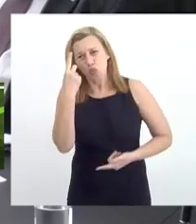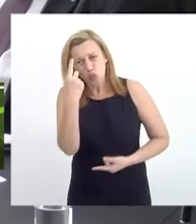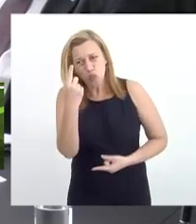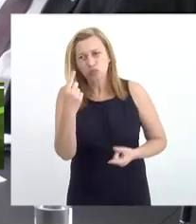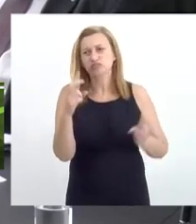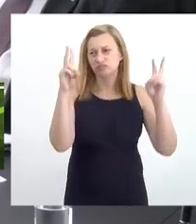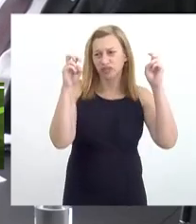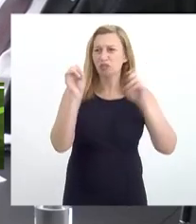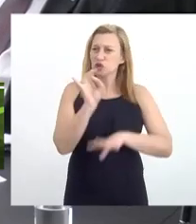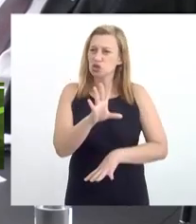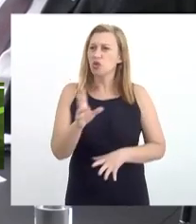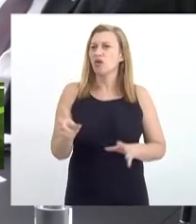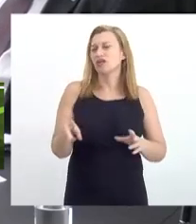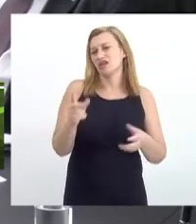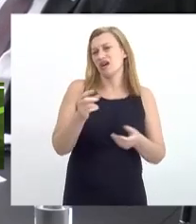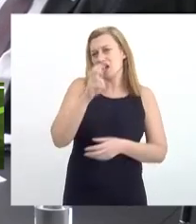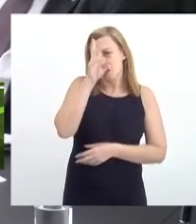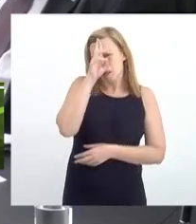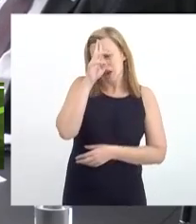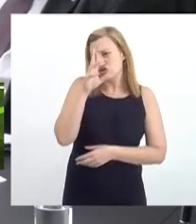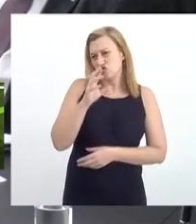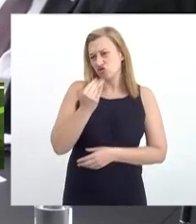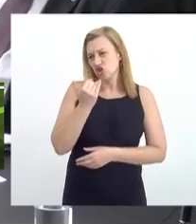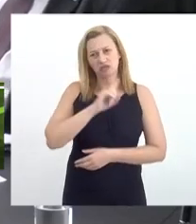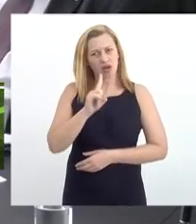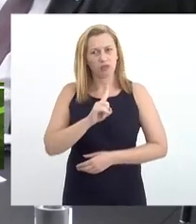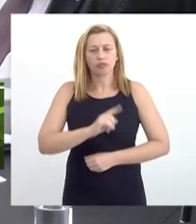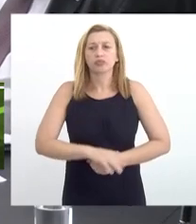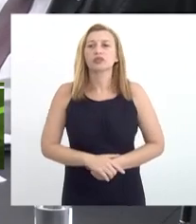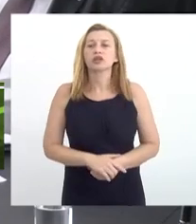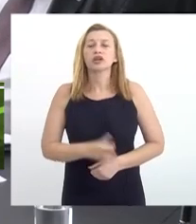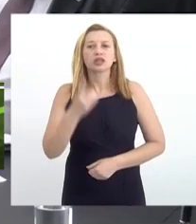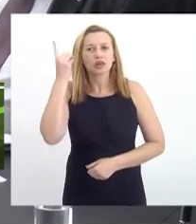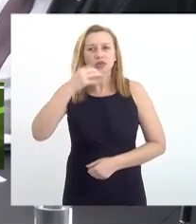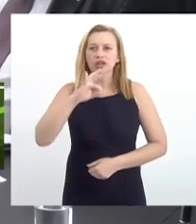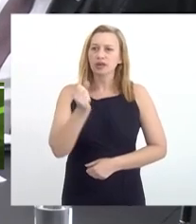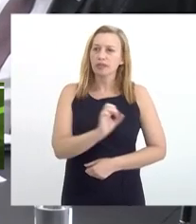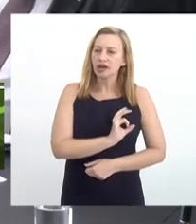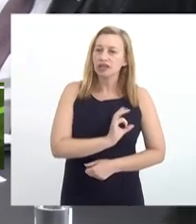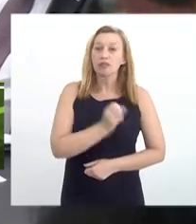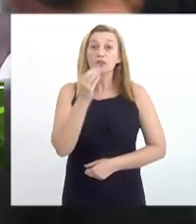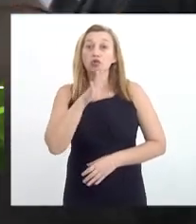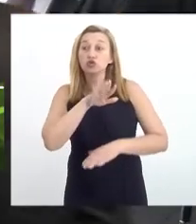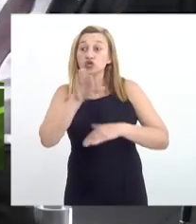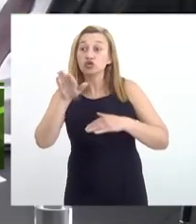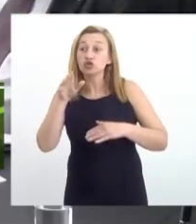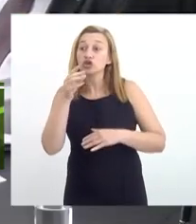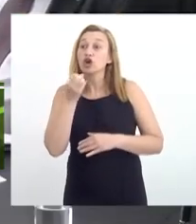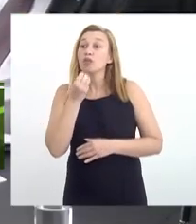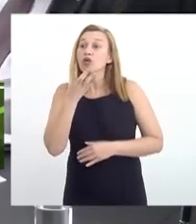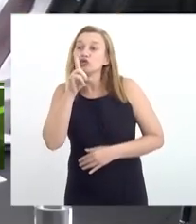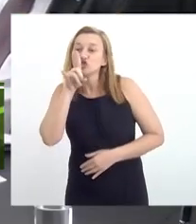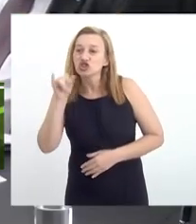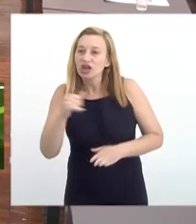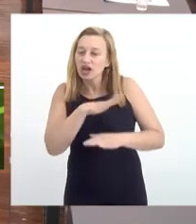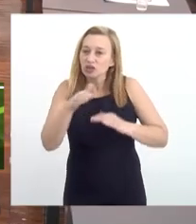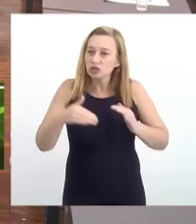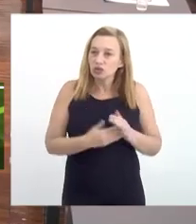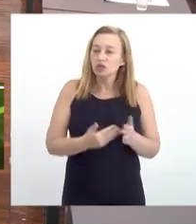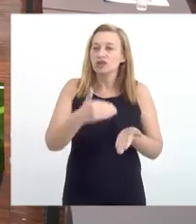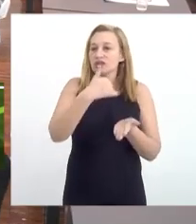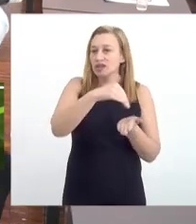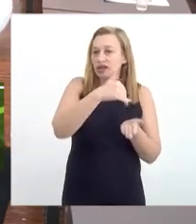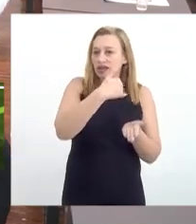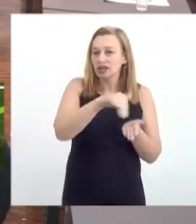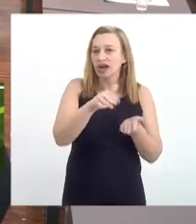inscrições a fala do Valdeque. Deputada Marta, favor. Bom, bom dia a todas e todos, cumprimentar o nosso presidente, os secretários,